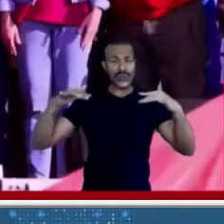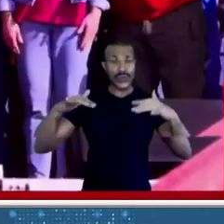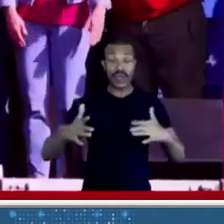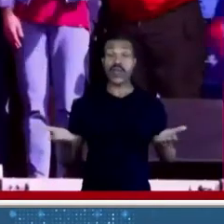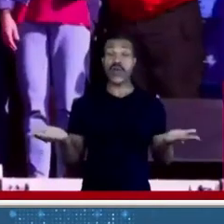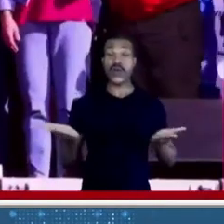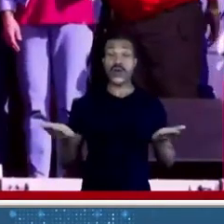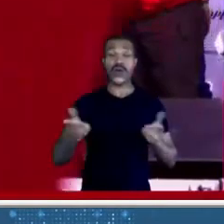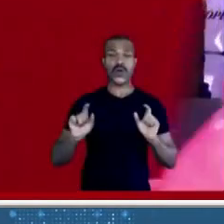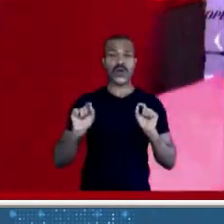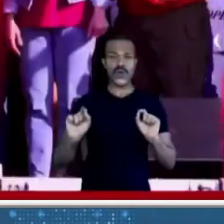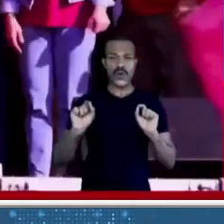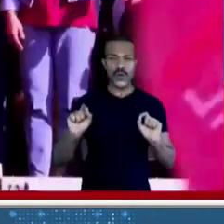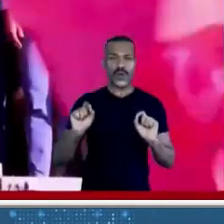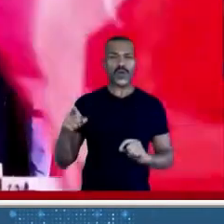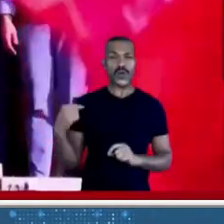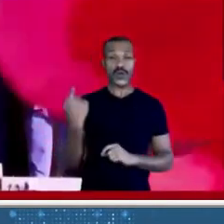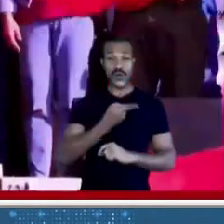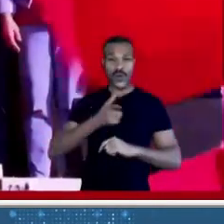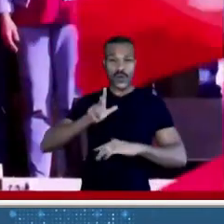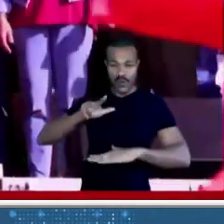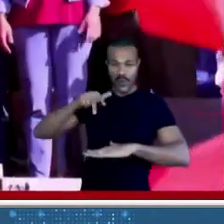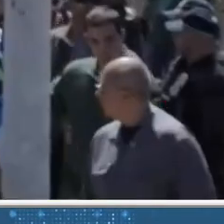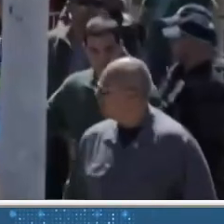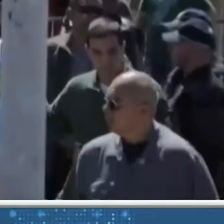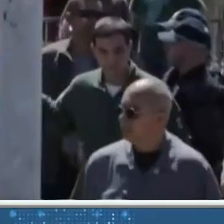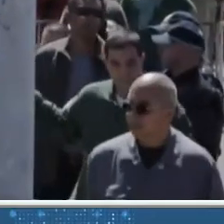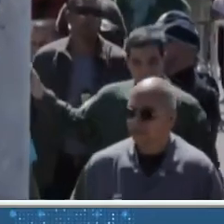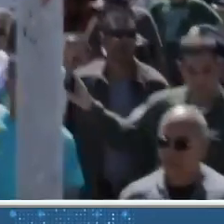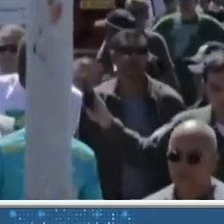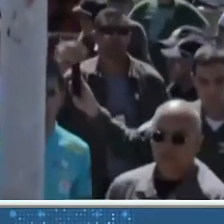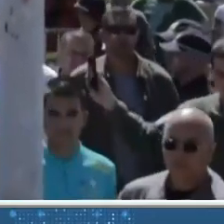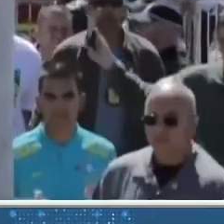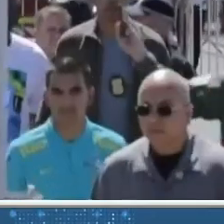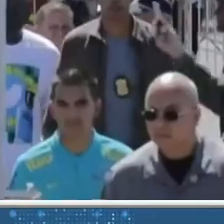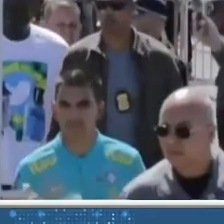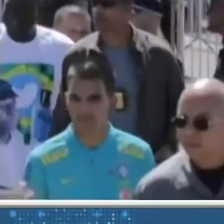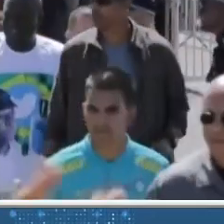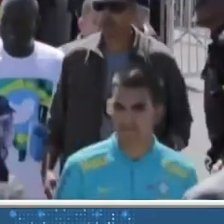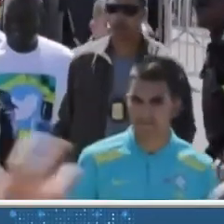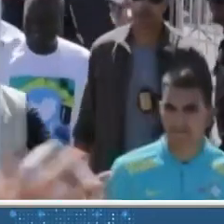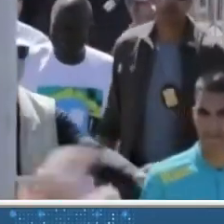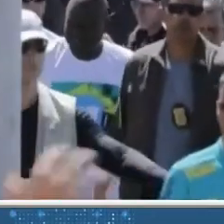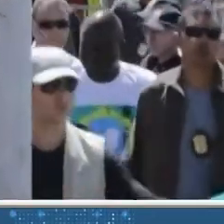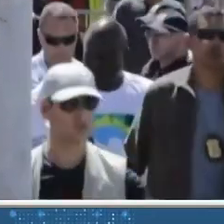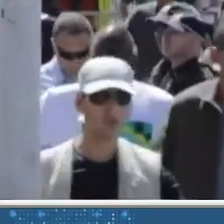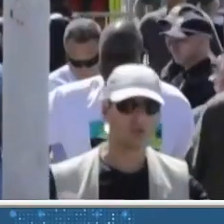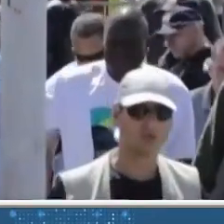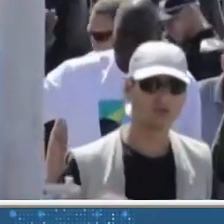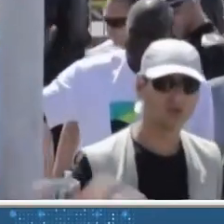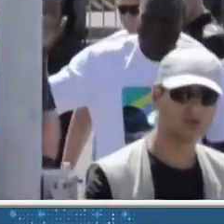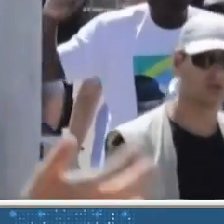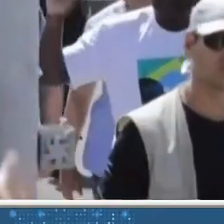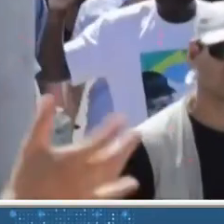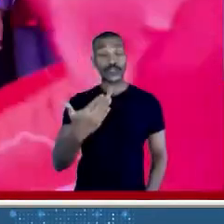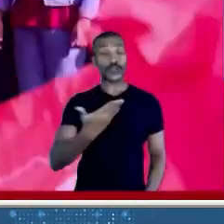frente, nas pesquisas de intenção, ele só foi no segundo turno. Era uma estratégia. O Bolsonaro, eu me lembro que na campanha de 2018,